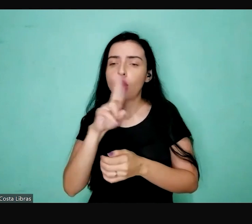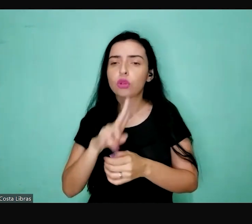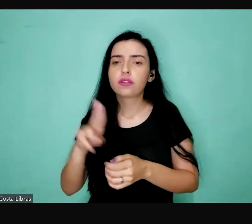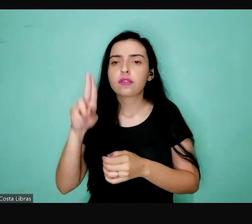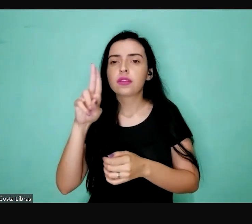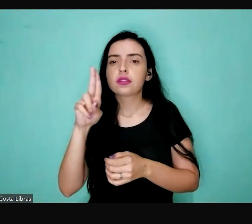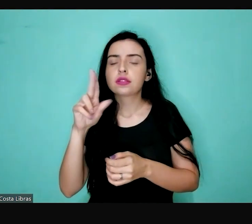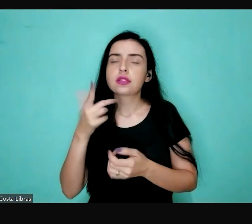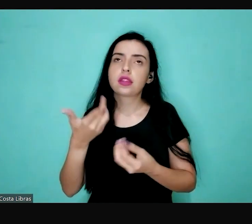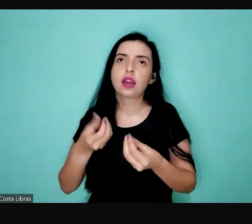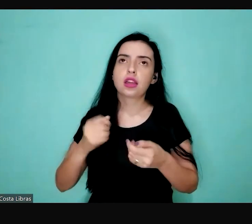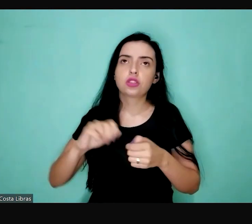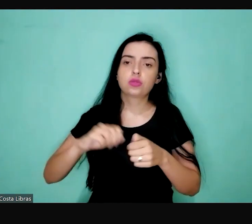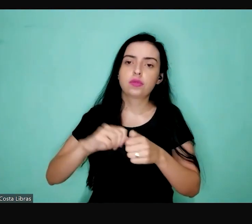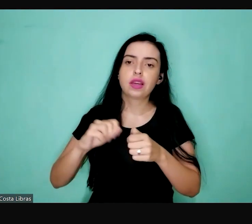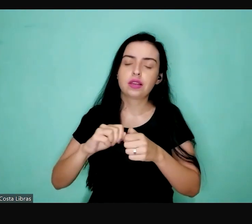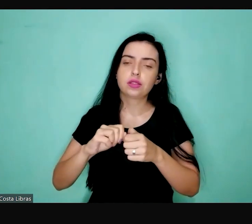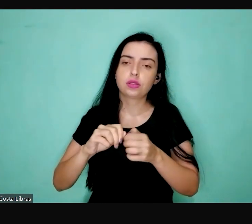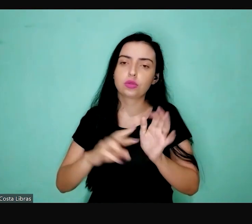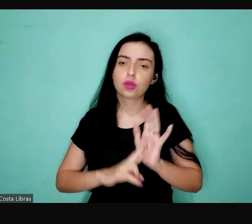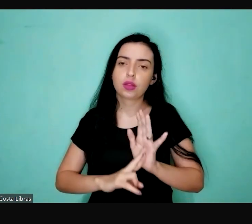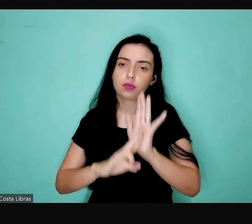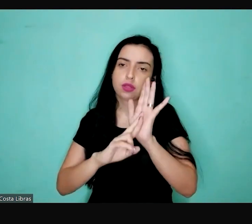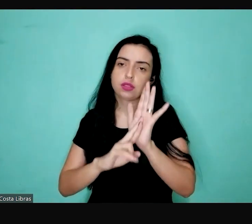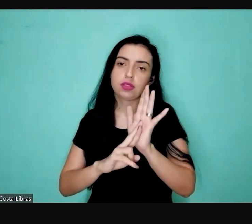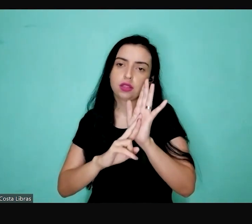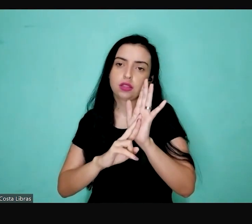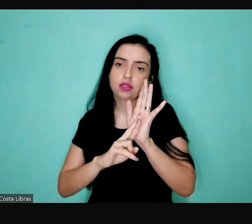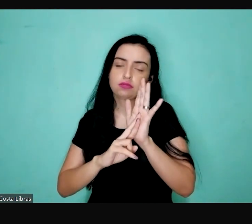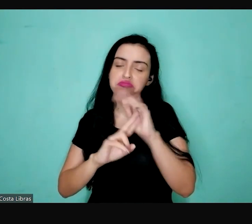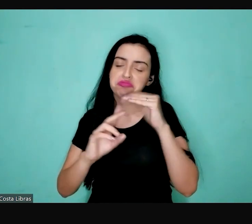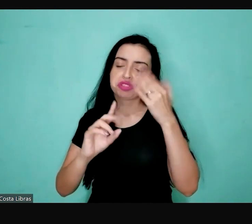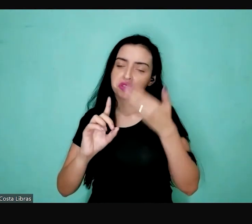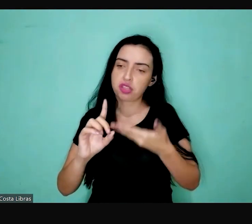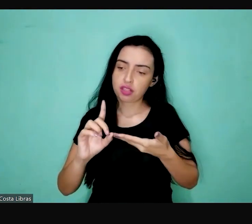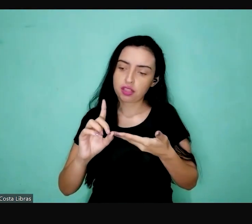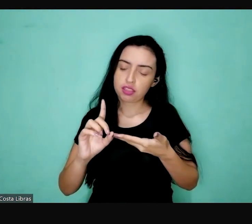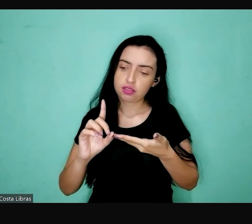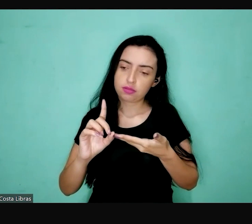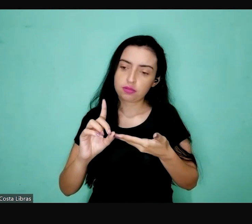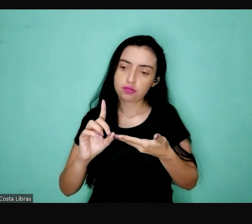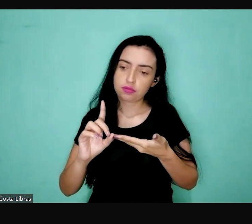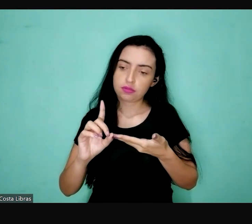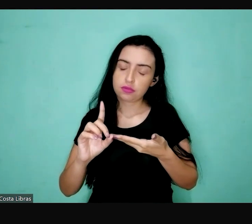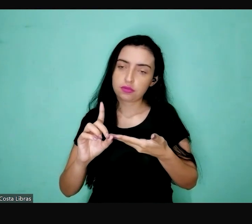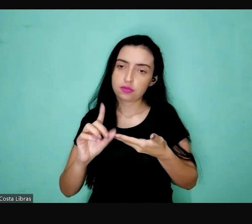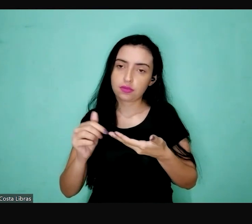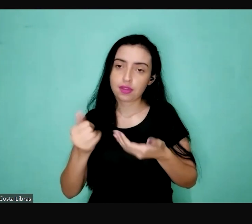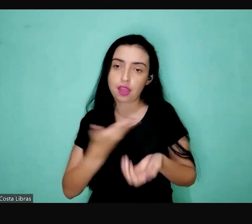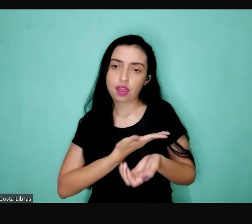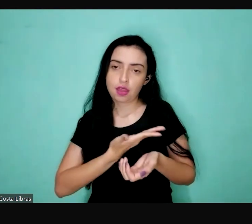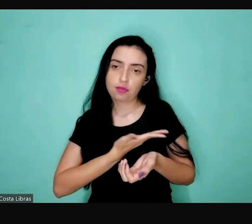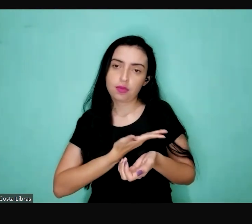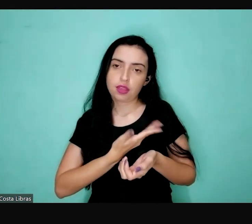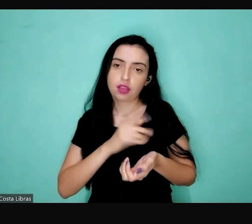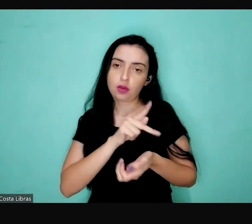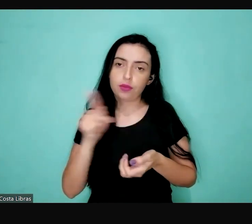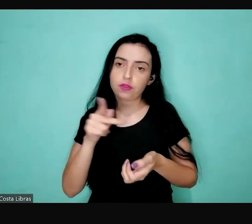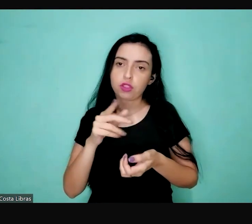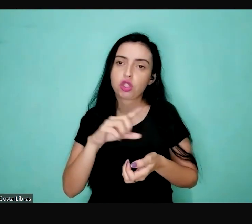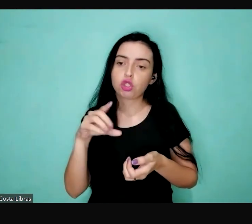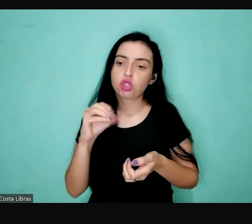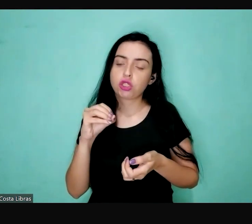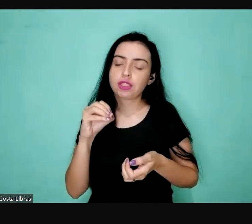e faço isso na presença da ilustre e estimada amiga e colega professora Zélia